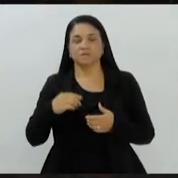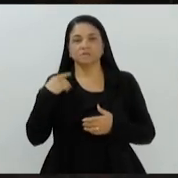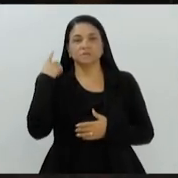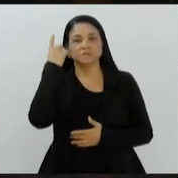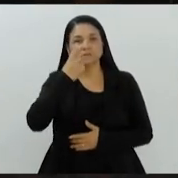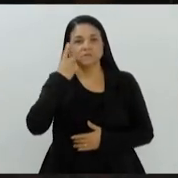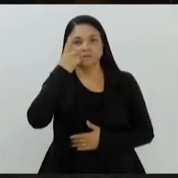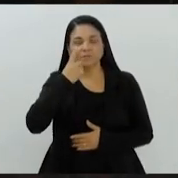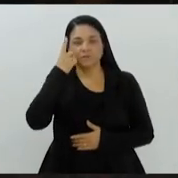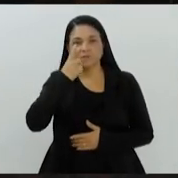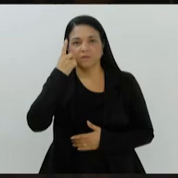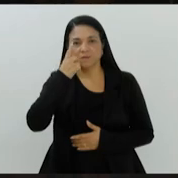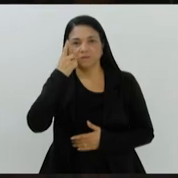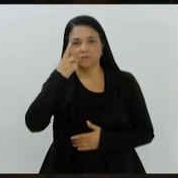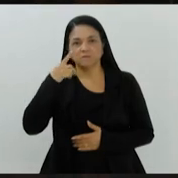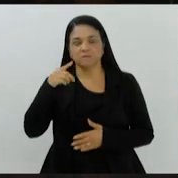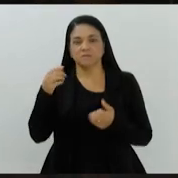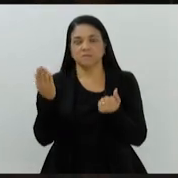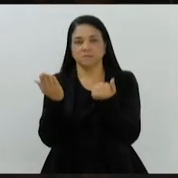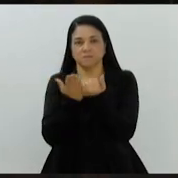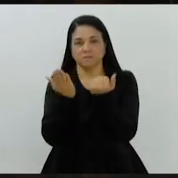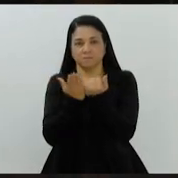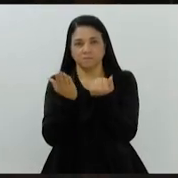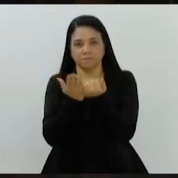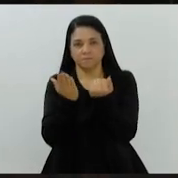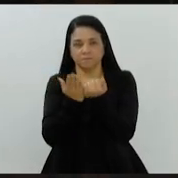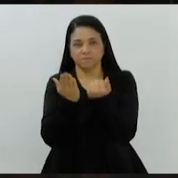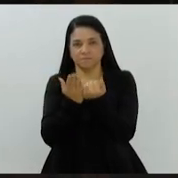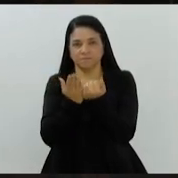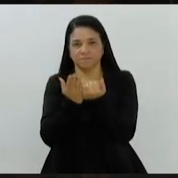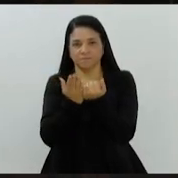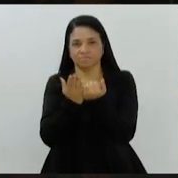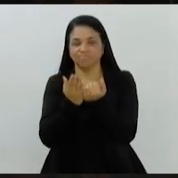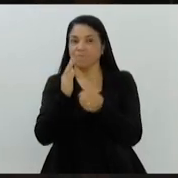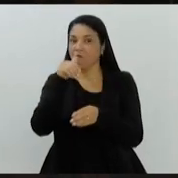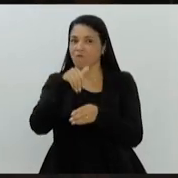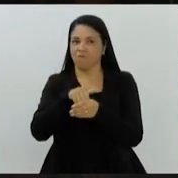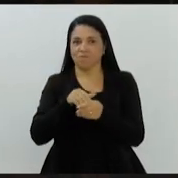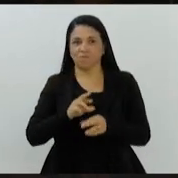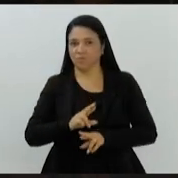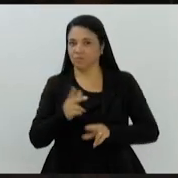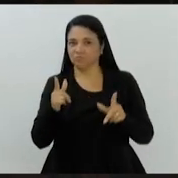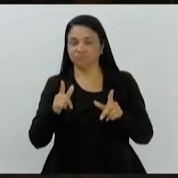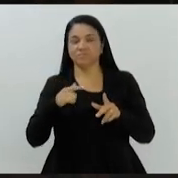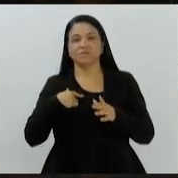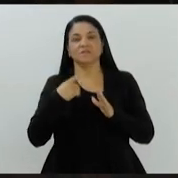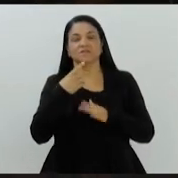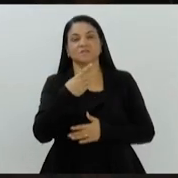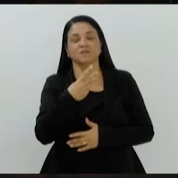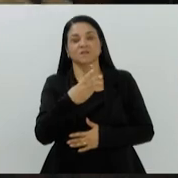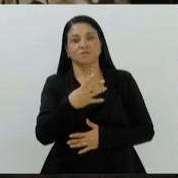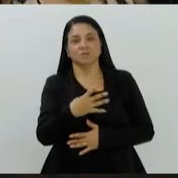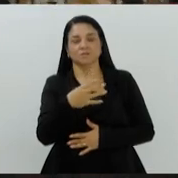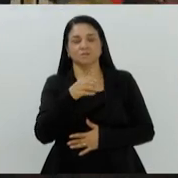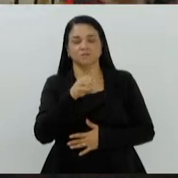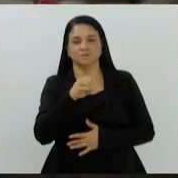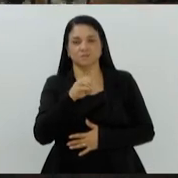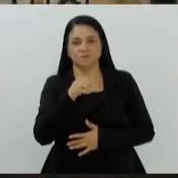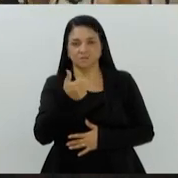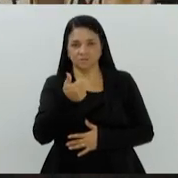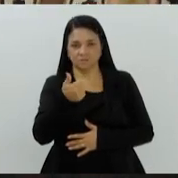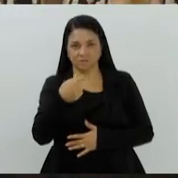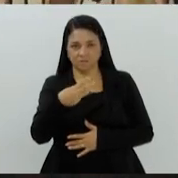Deputado Samuel Malafaia, que não estava votado, agora sim, 413, de 15, aprovado.